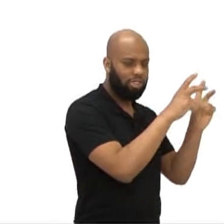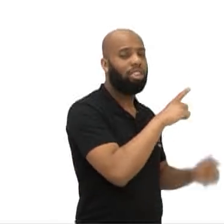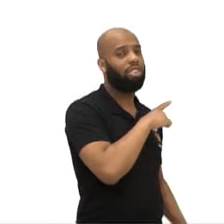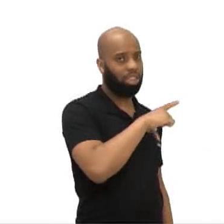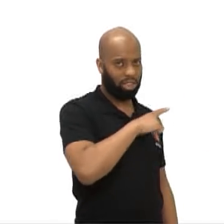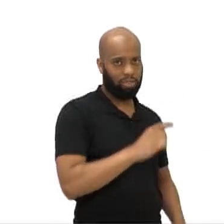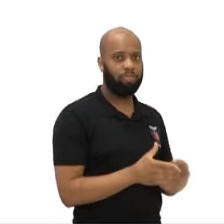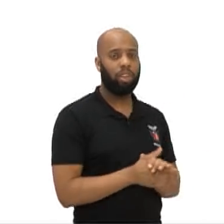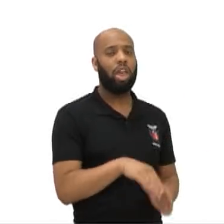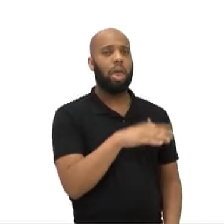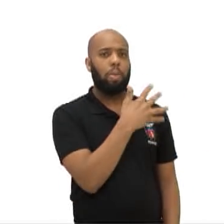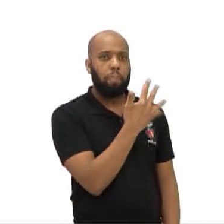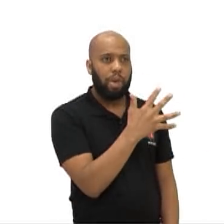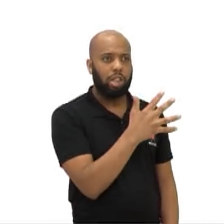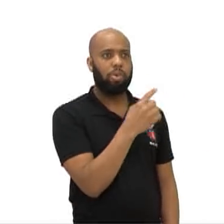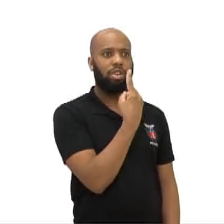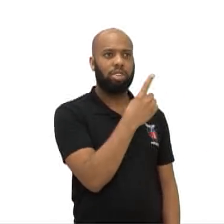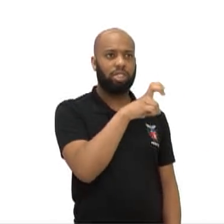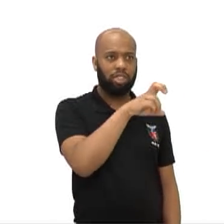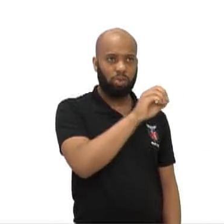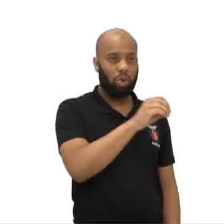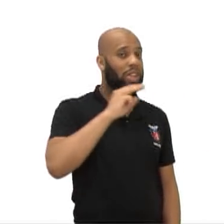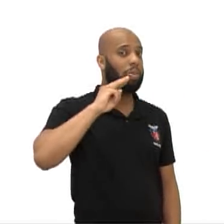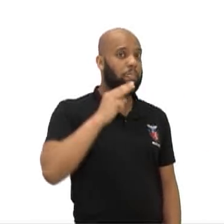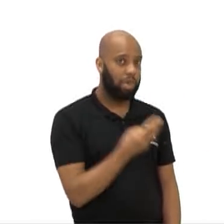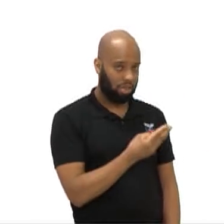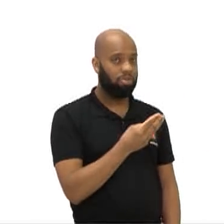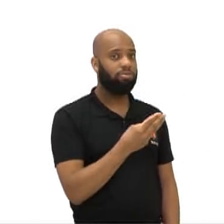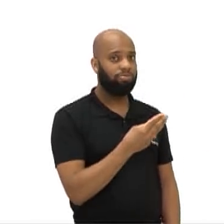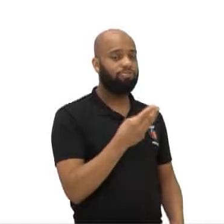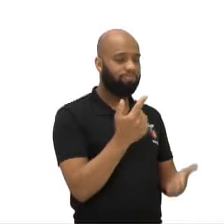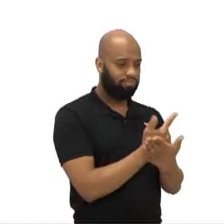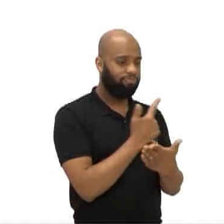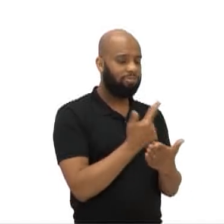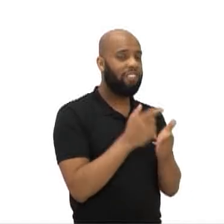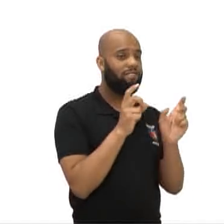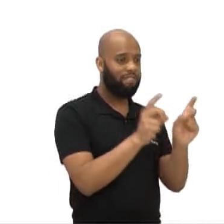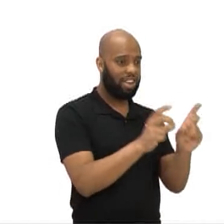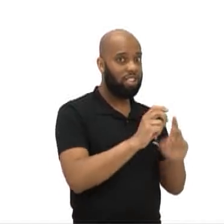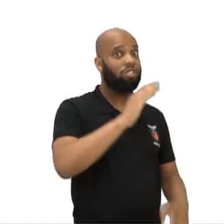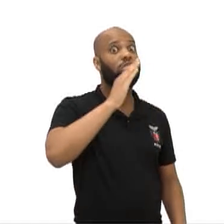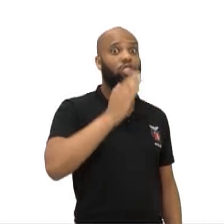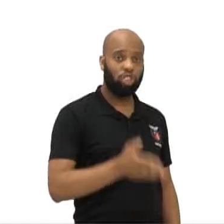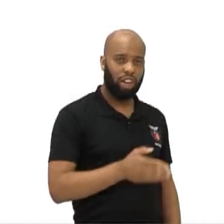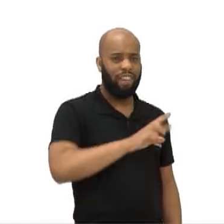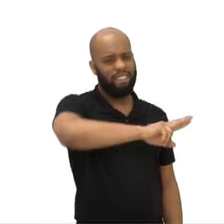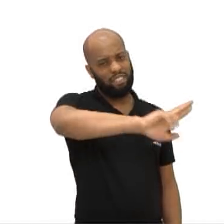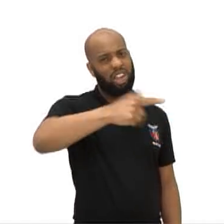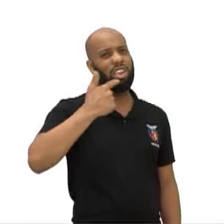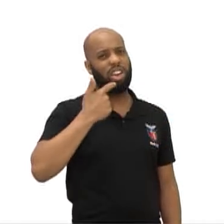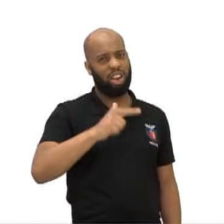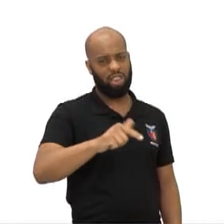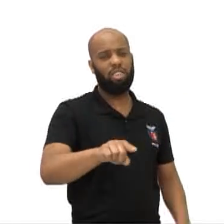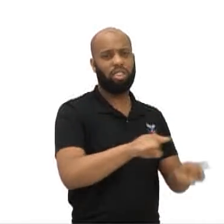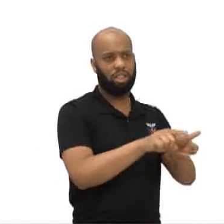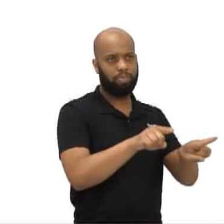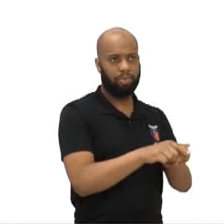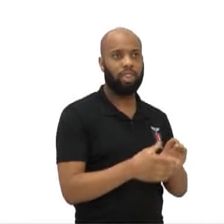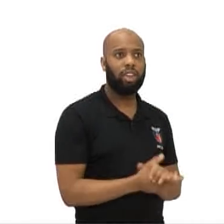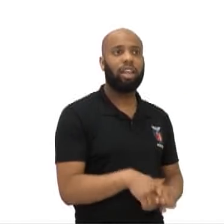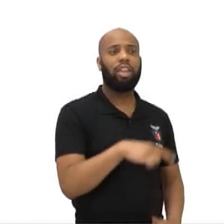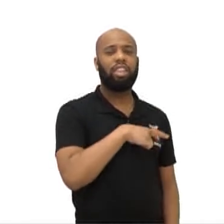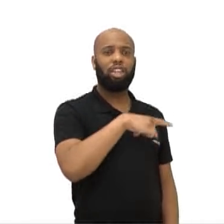tempos. Aproximadamente 150 milhões de exemplares em diversos idiomas. Dotado